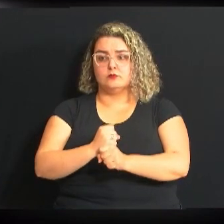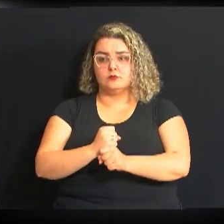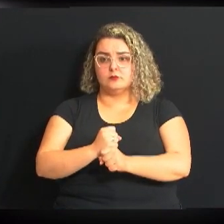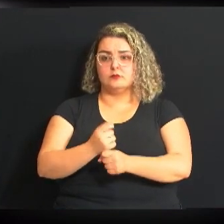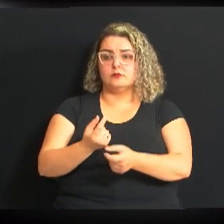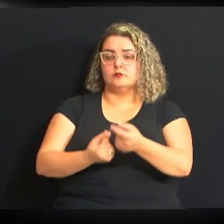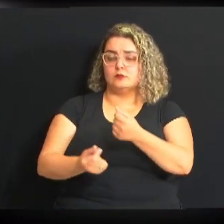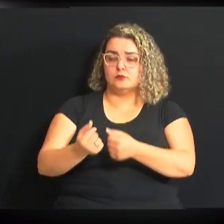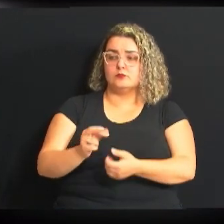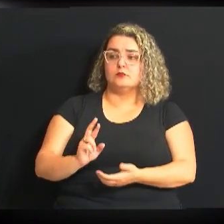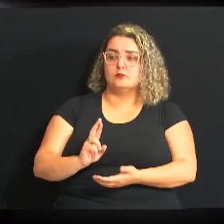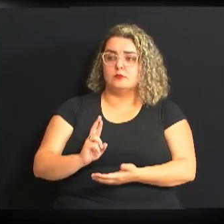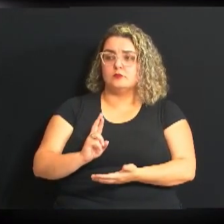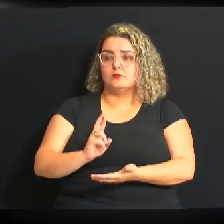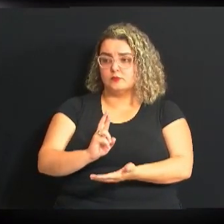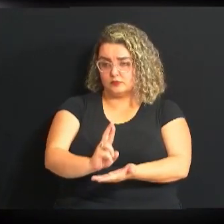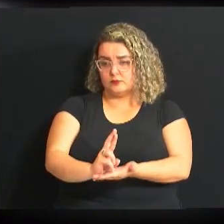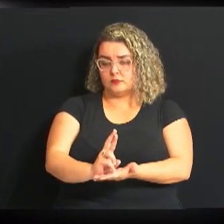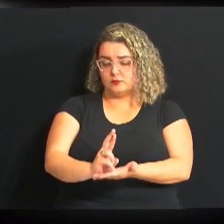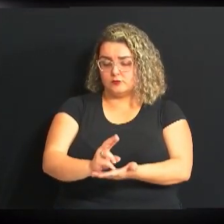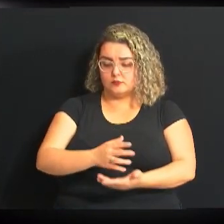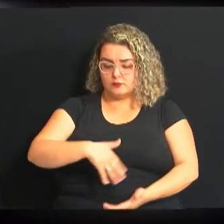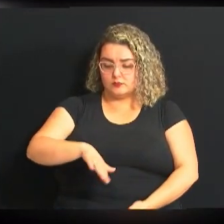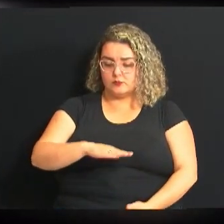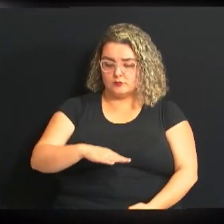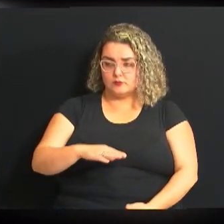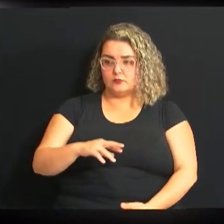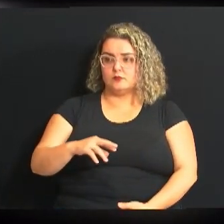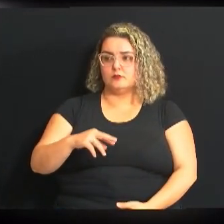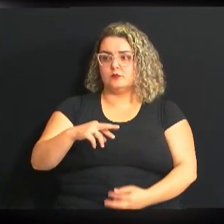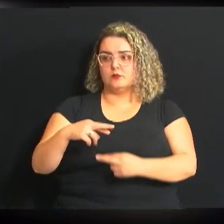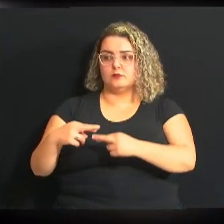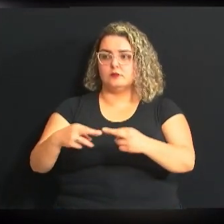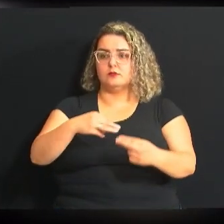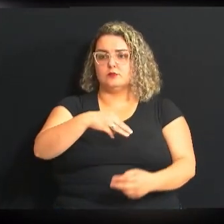recursos que adentrou ao cofre da rede Mário Gatti, né, foram R$